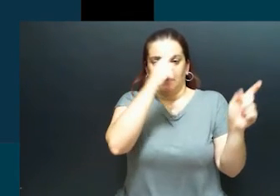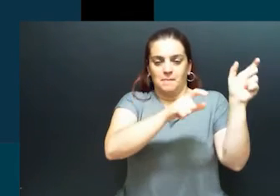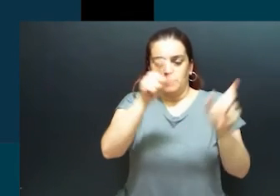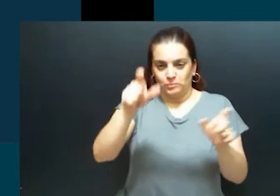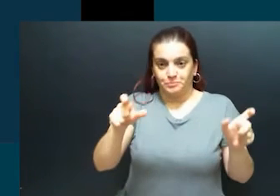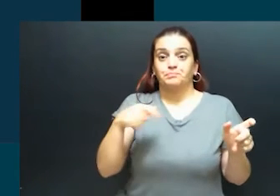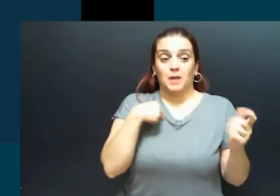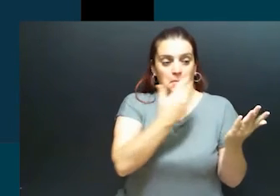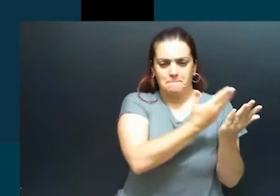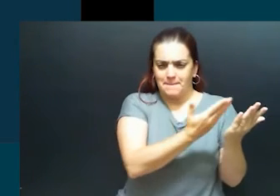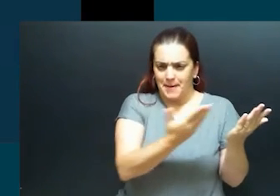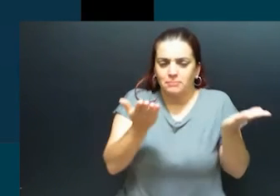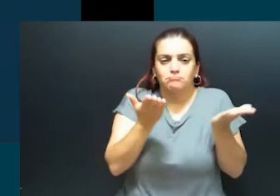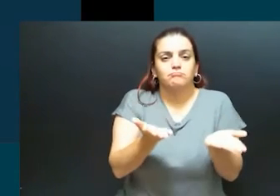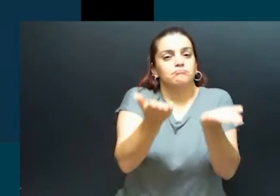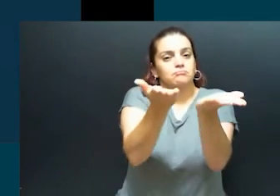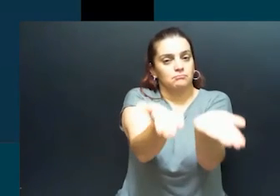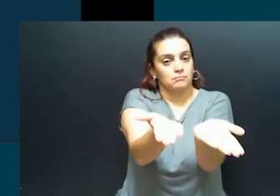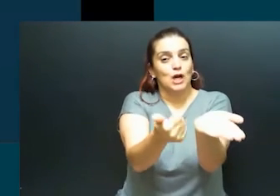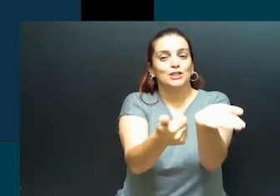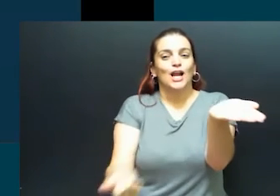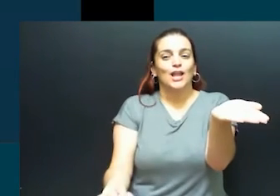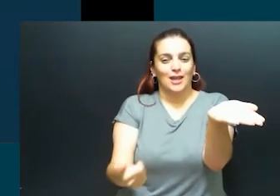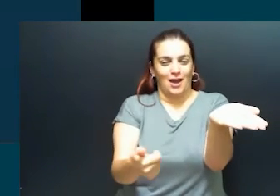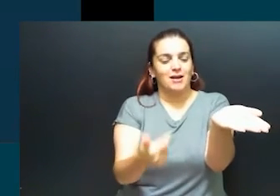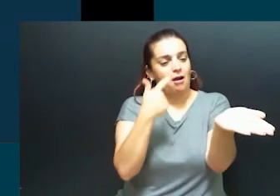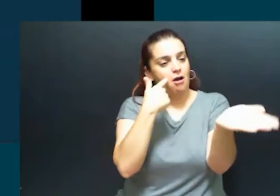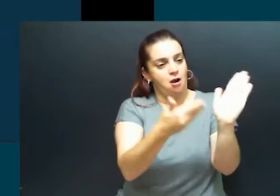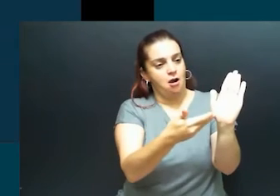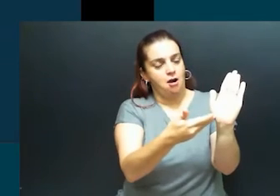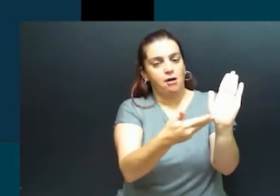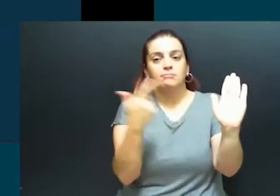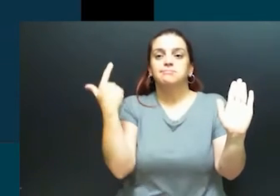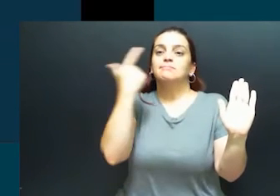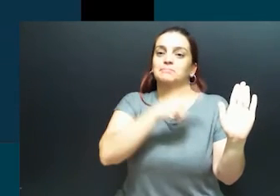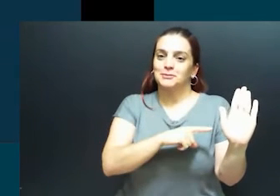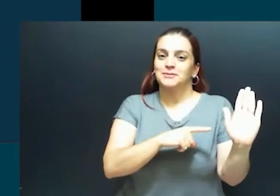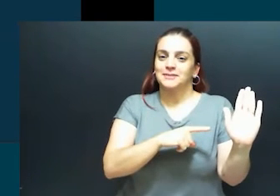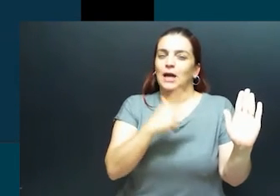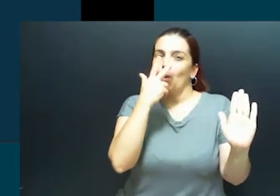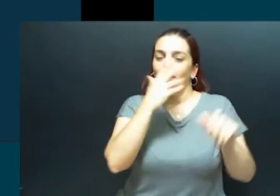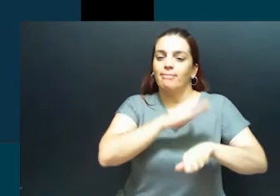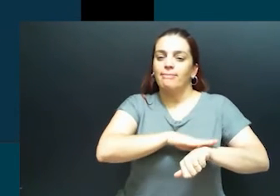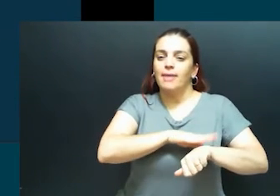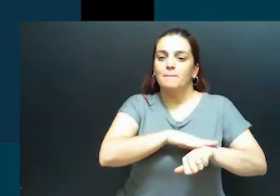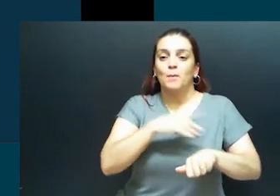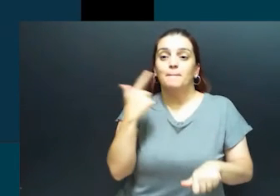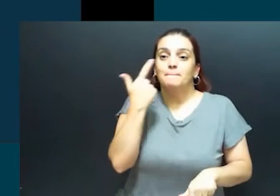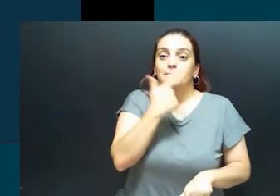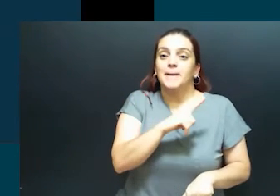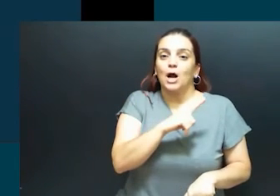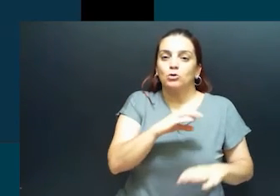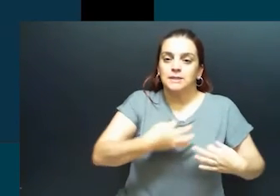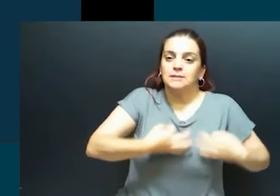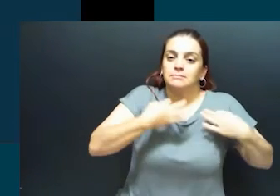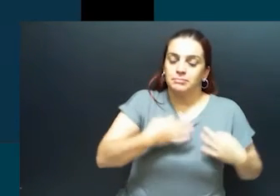levei todos esses dados para a diretoria da empresa e com isso eu consegui ganhar ali um tempinho para poder validar essa hipótese de